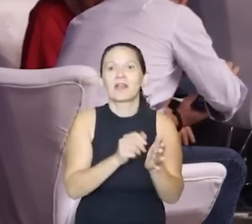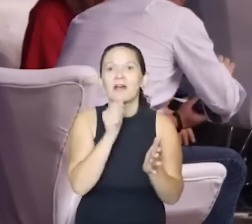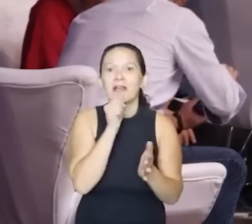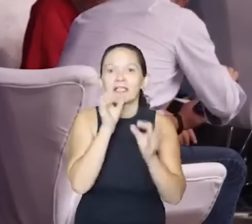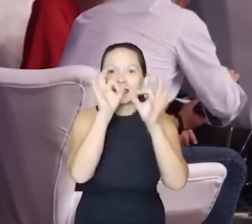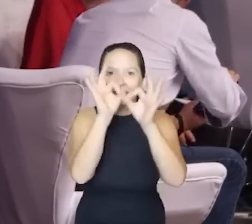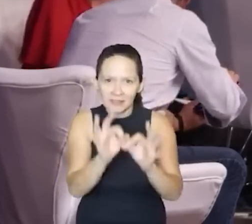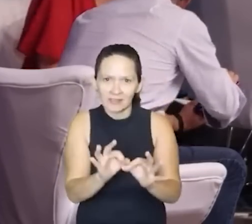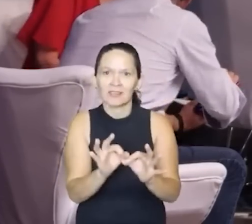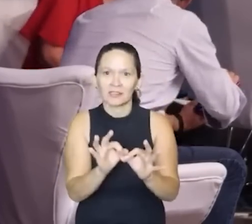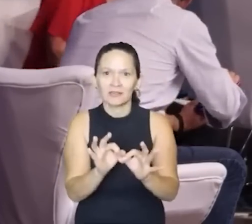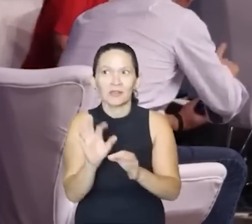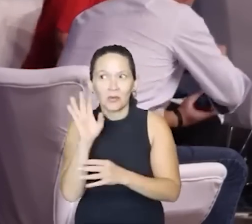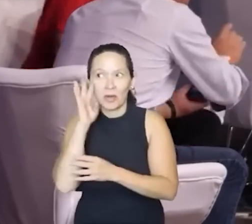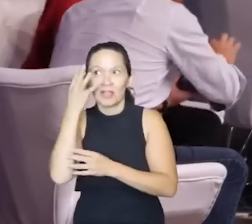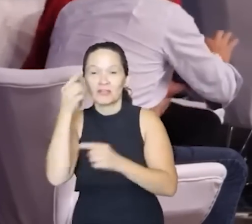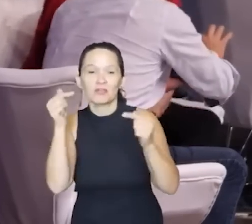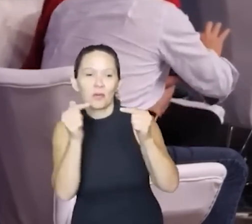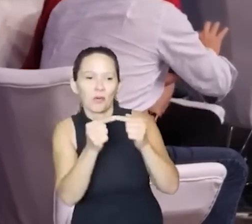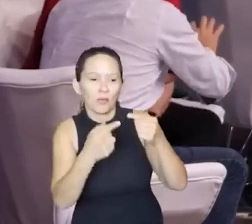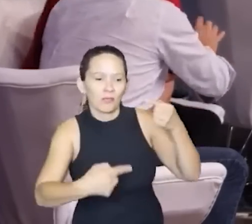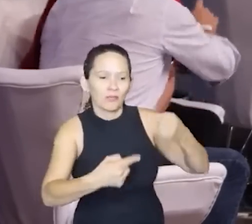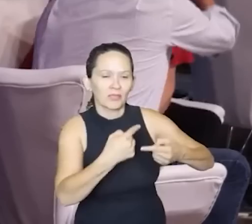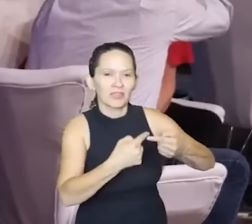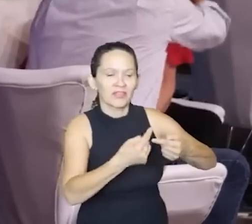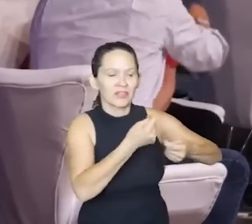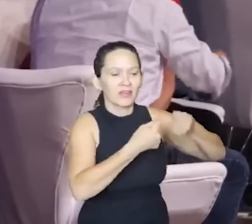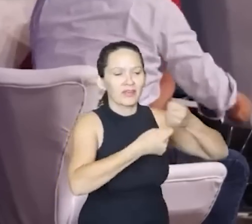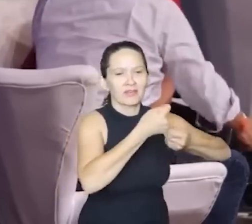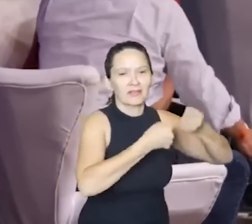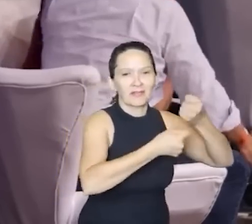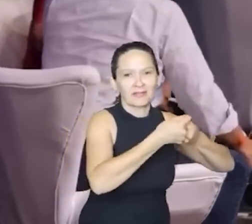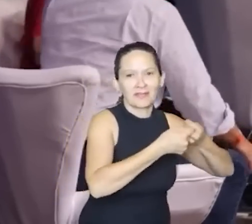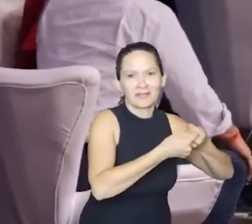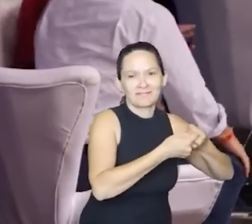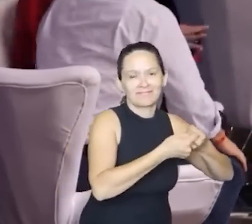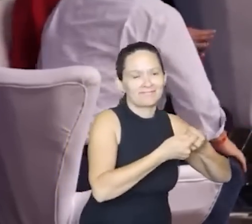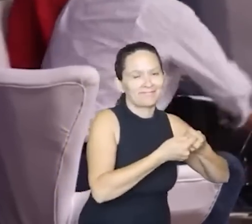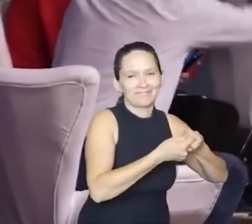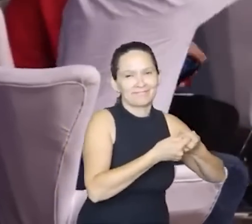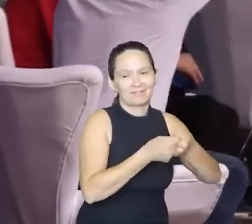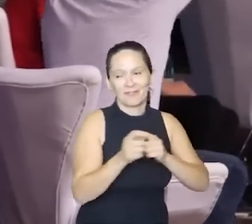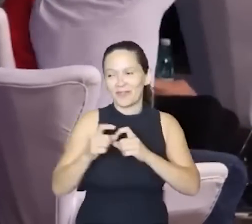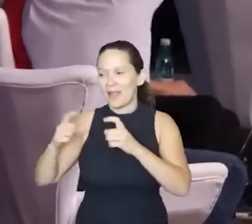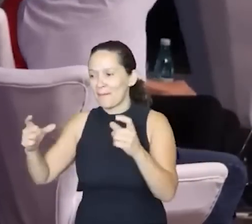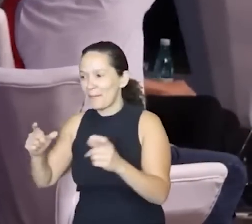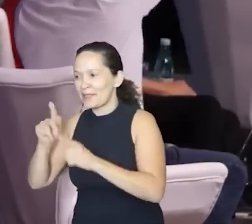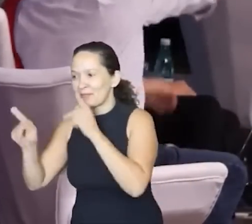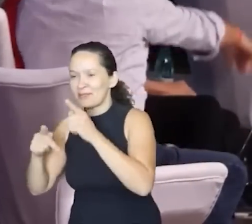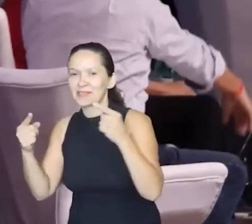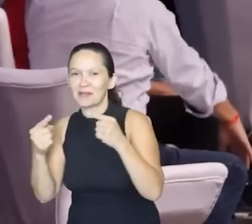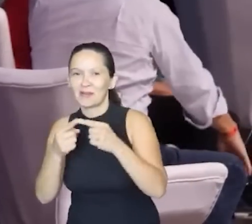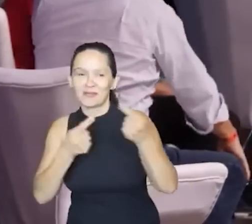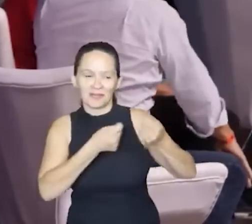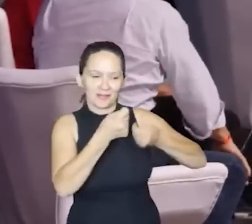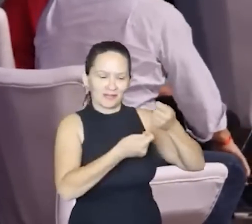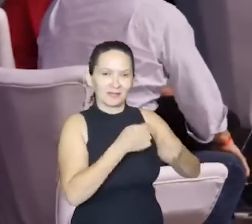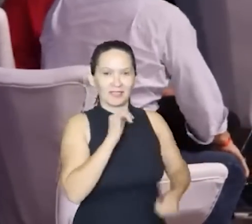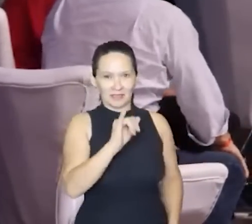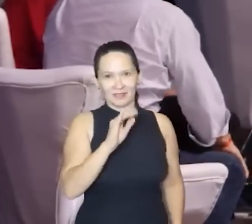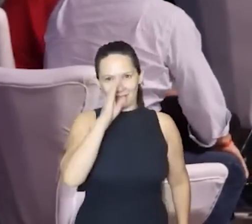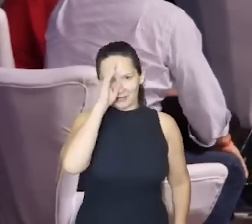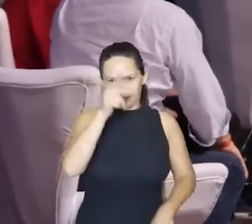grandes decisões políticas, aquelas que emanam da vontade soberana da maioria da população. Se a prioridade do país